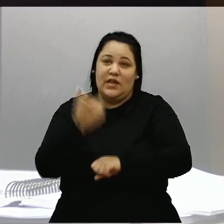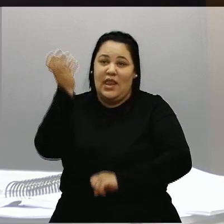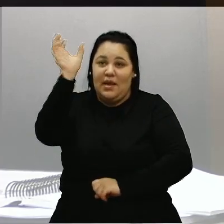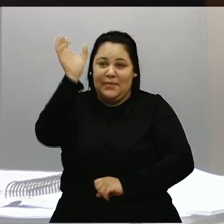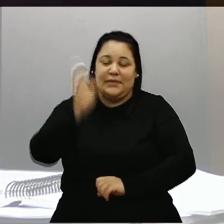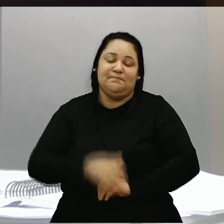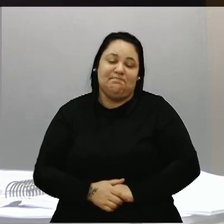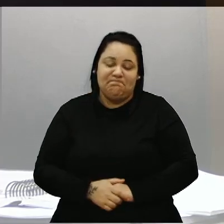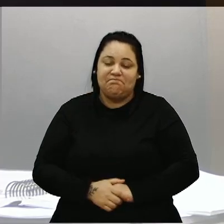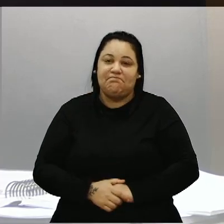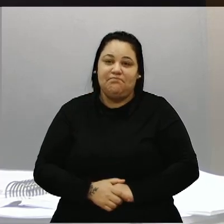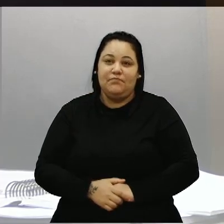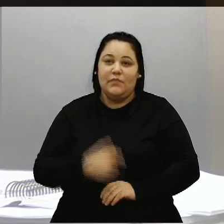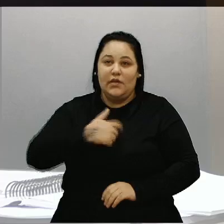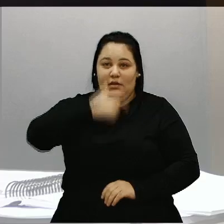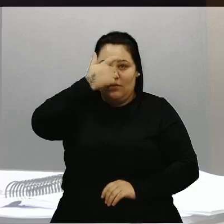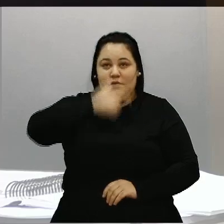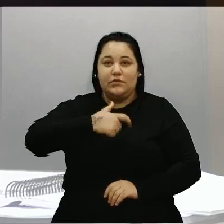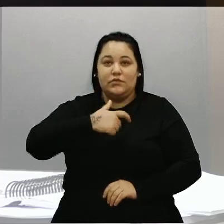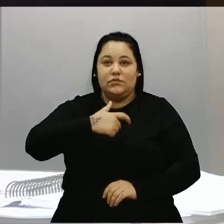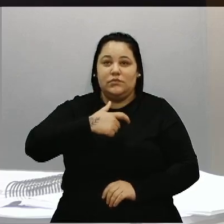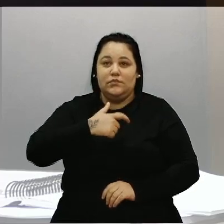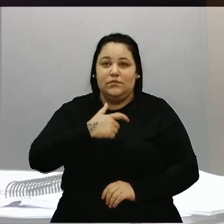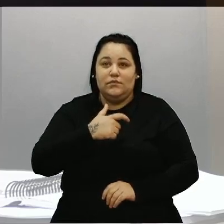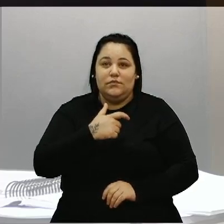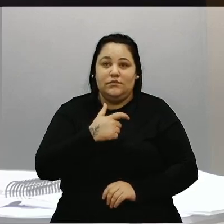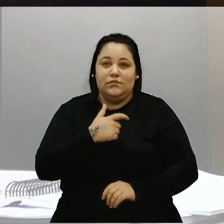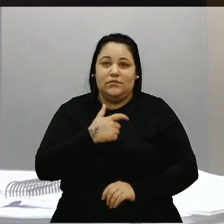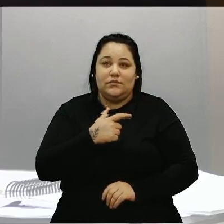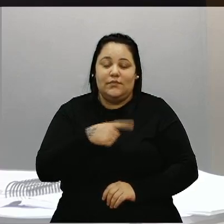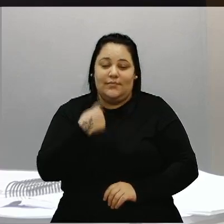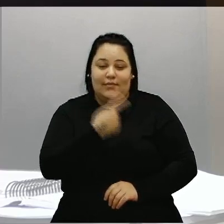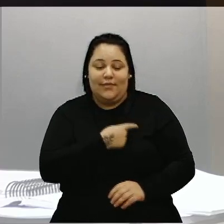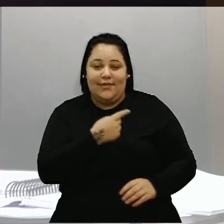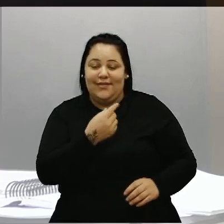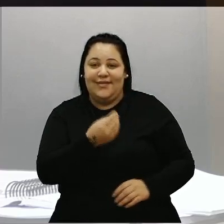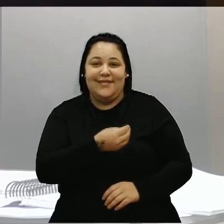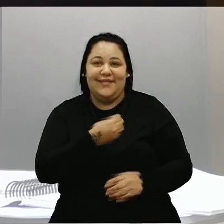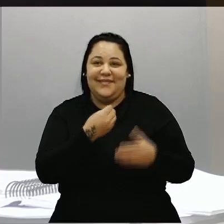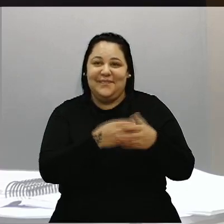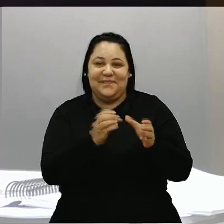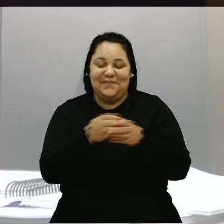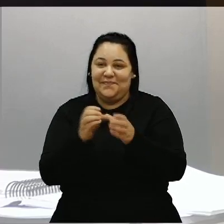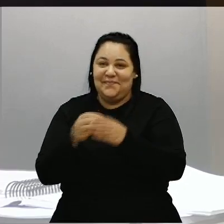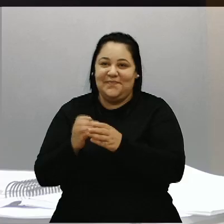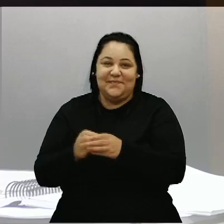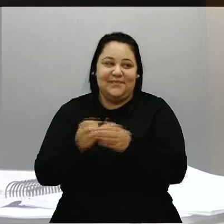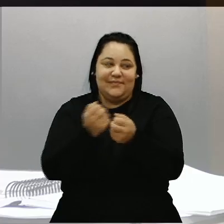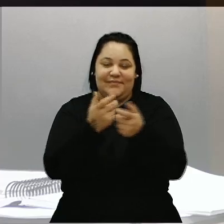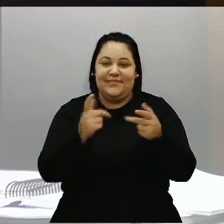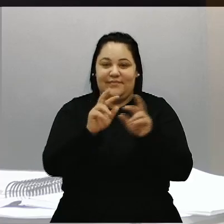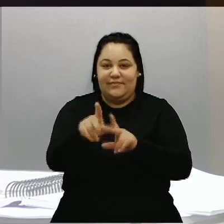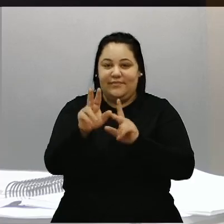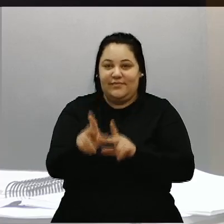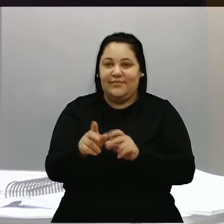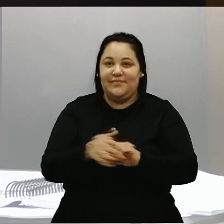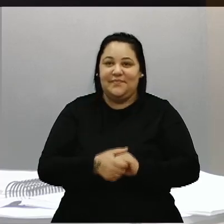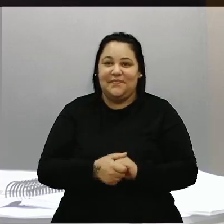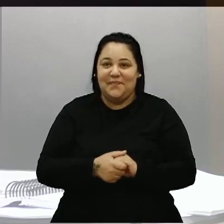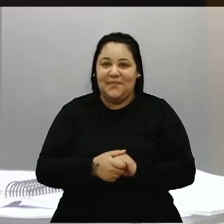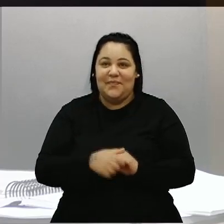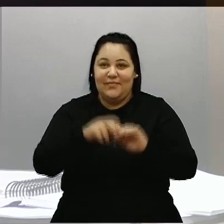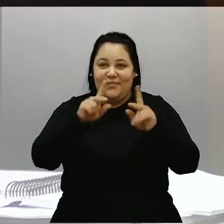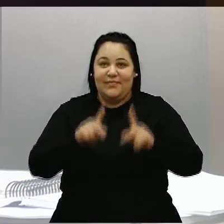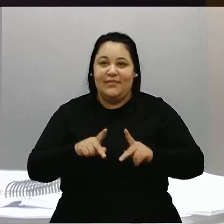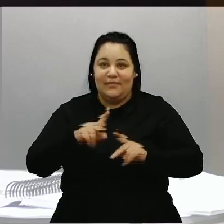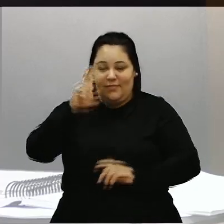Verdade. Então, eu acho que, assim, olha, nós estamos vivendo uma situação atípica no nosso município. É porque é um cara intelectual que está sendo